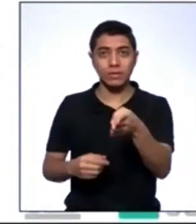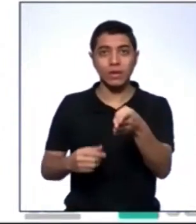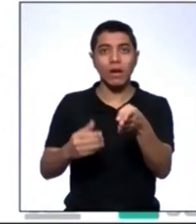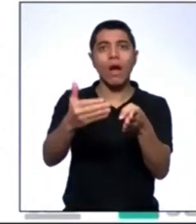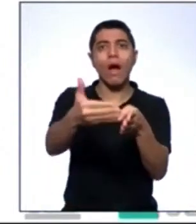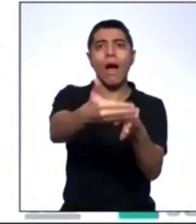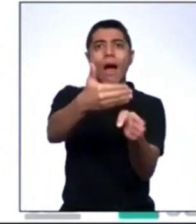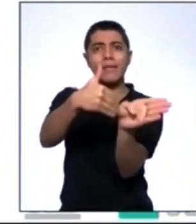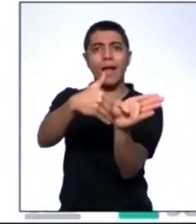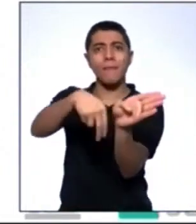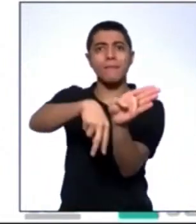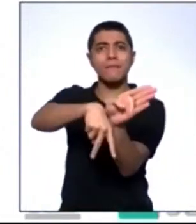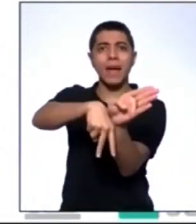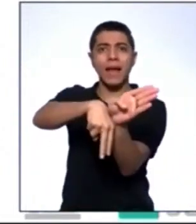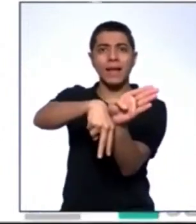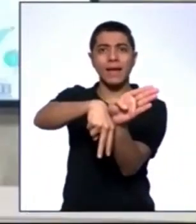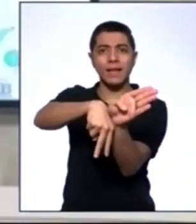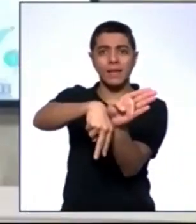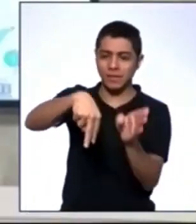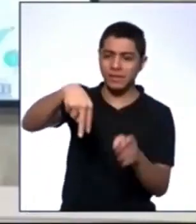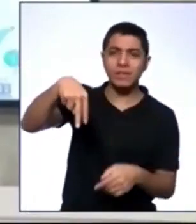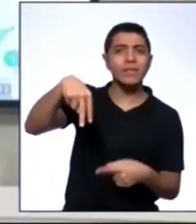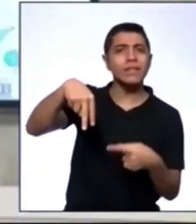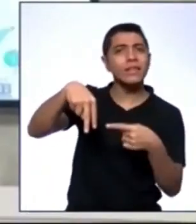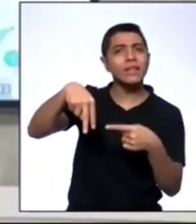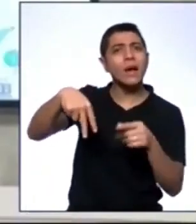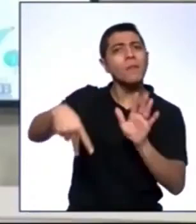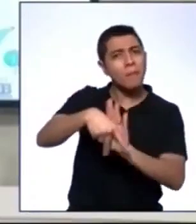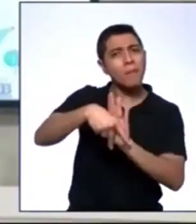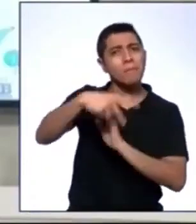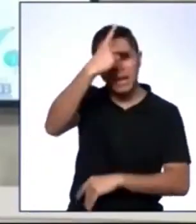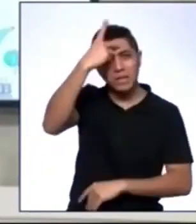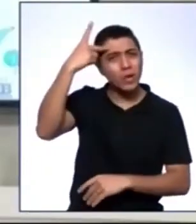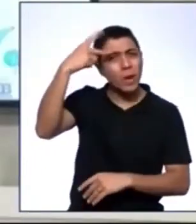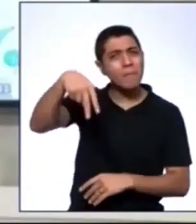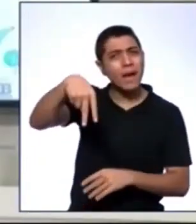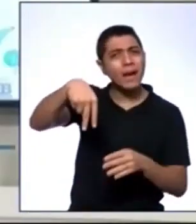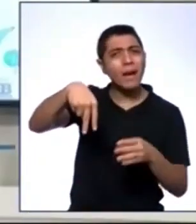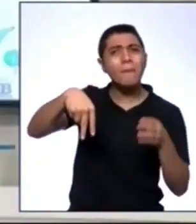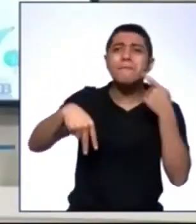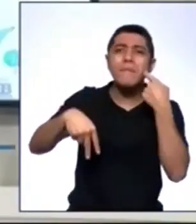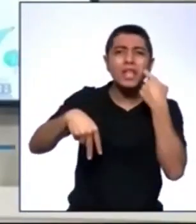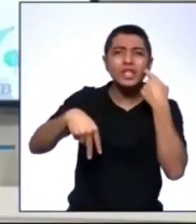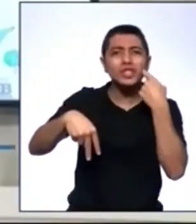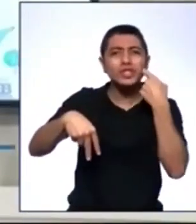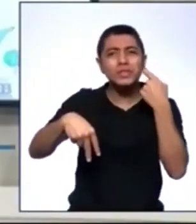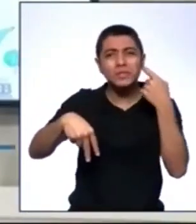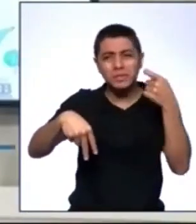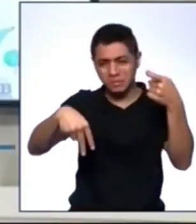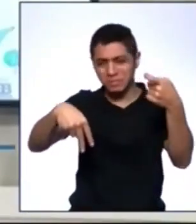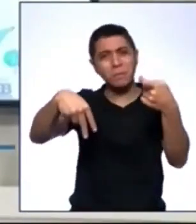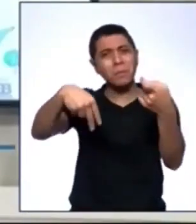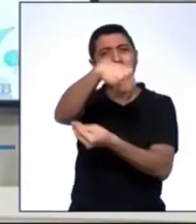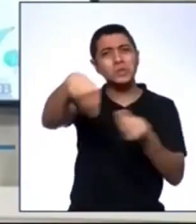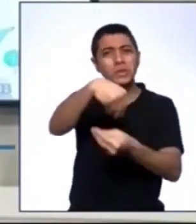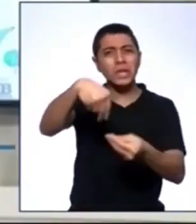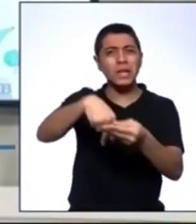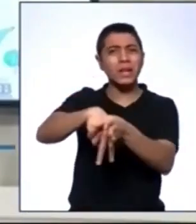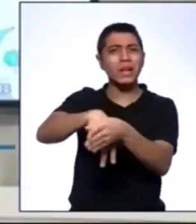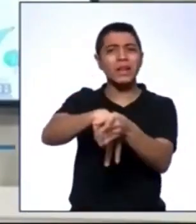espécies diferentes. Muito bem. Companheiros, um outro fator que eu quero trabalhar com vocês, contendo aspectos